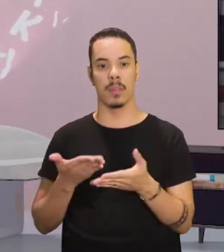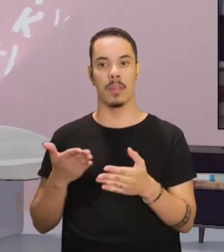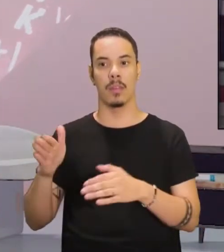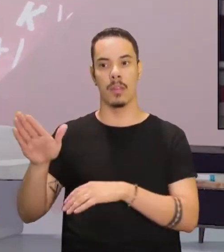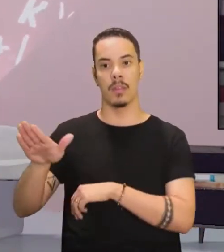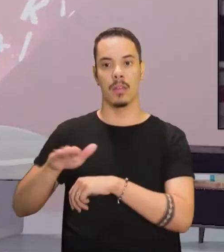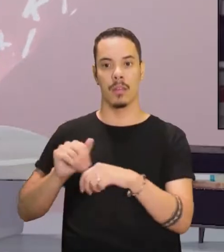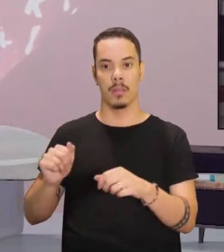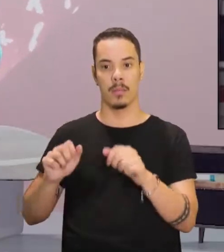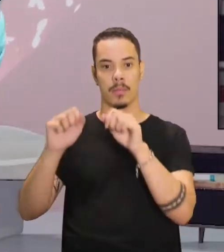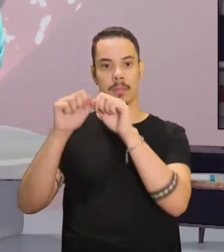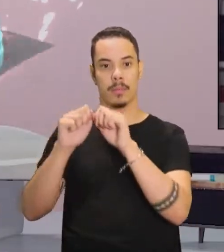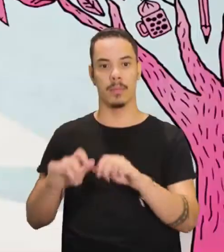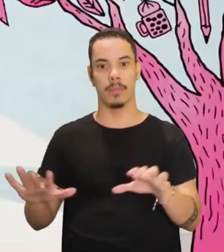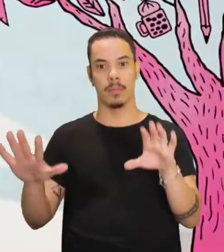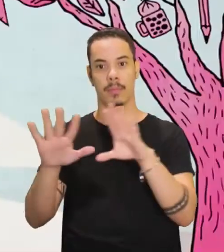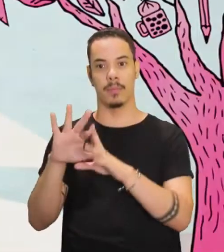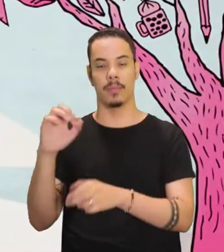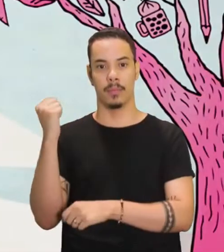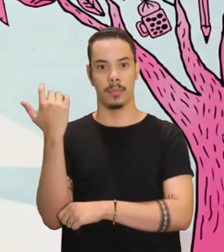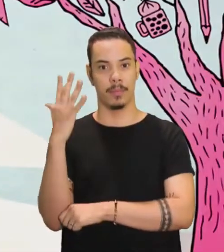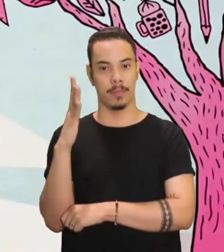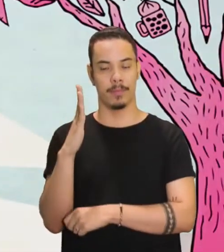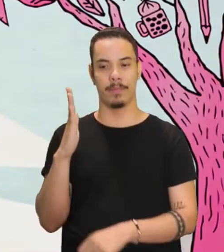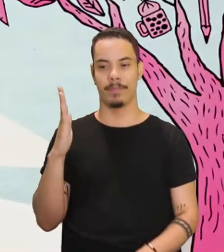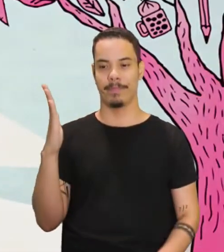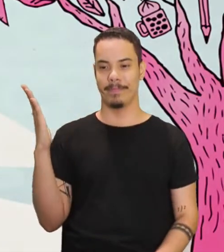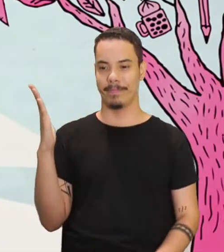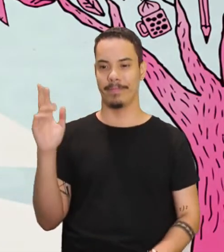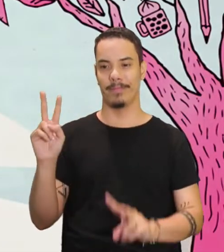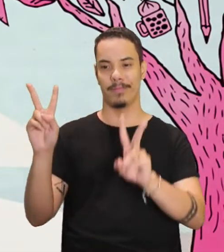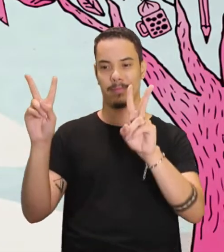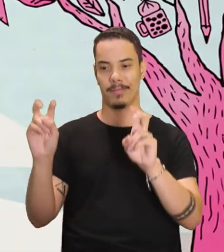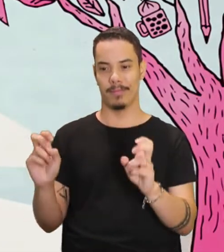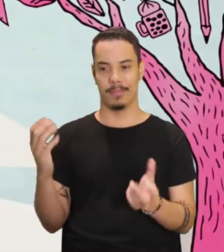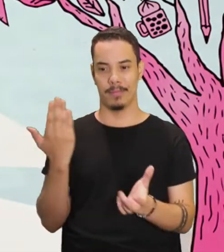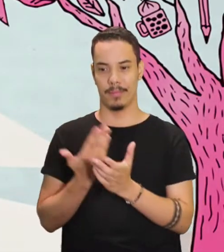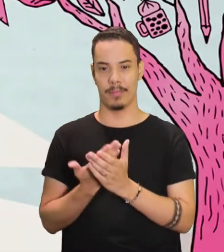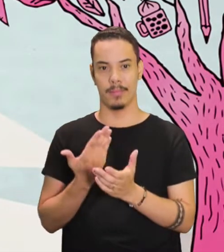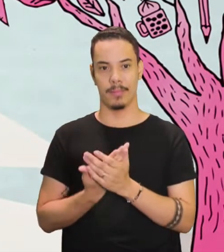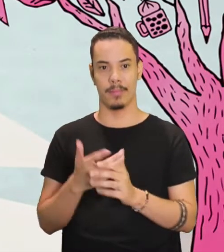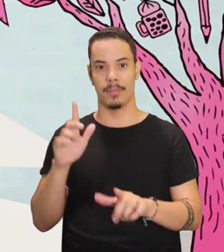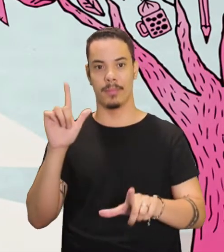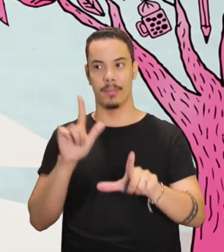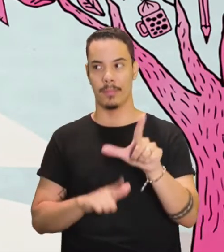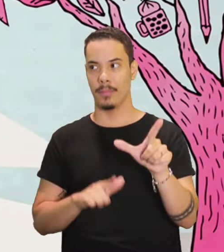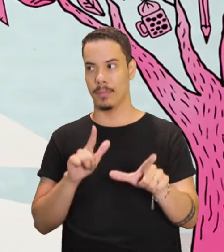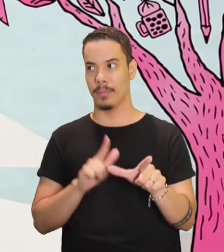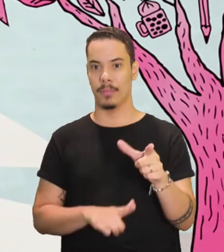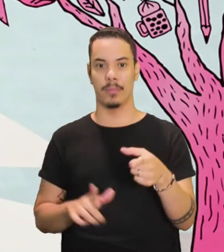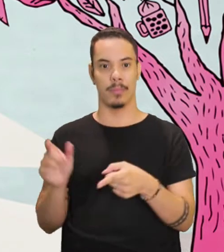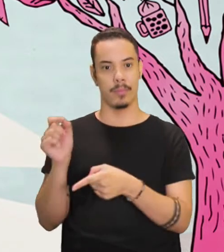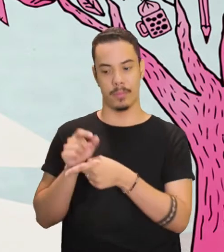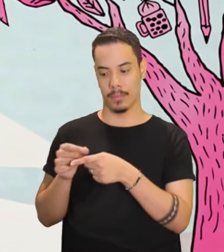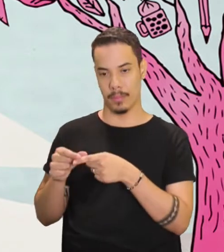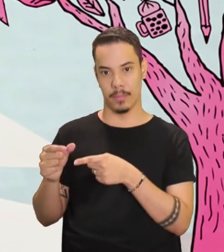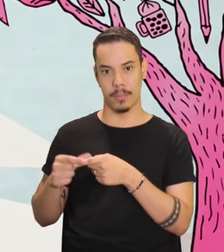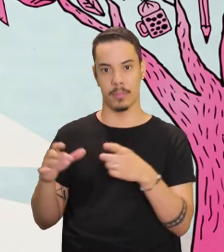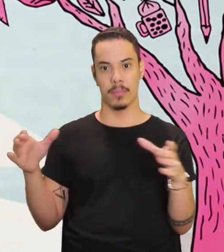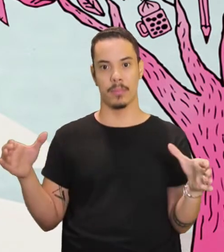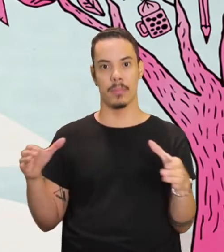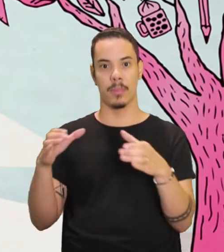do conhecimento, né? Vamos lá! Que traz o nosso tema da aula, que é letras e fonemas, grupos